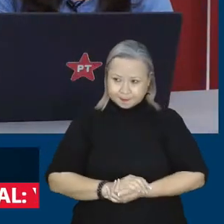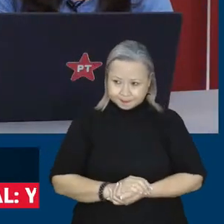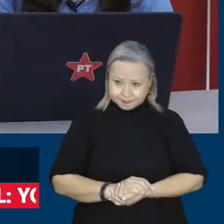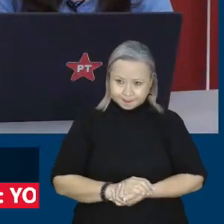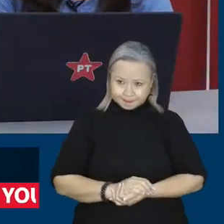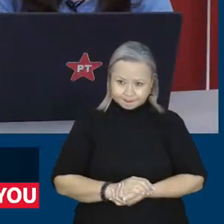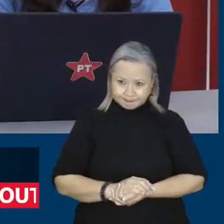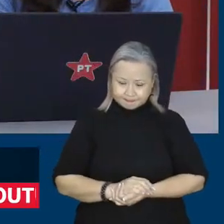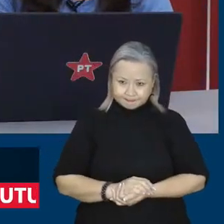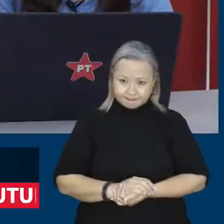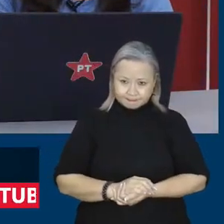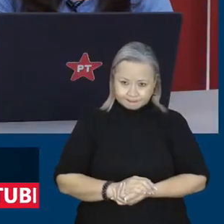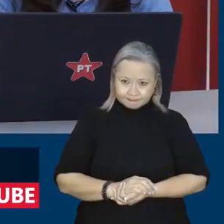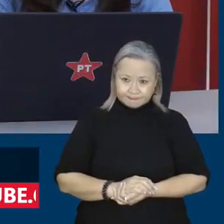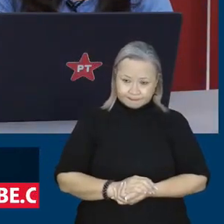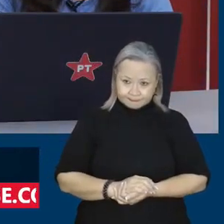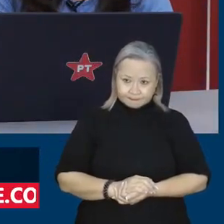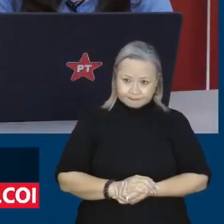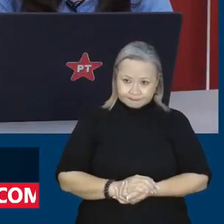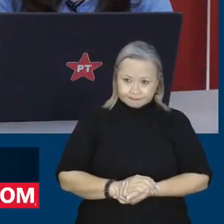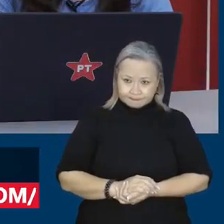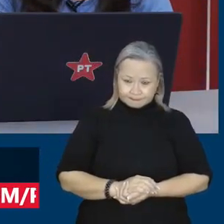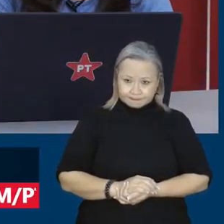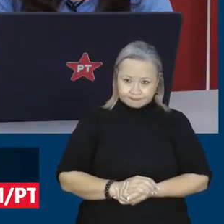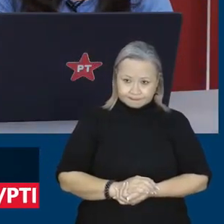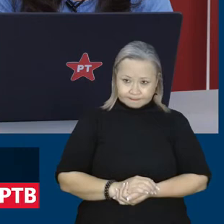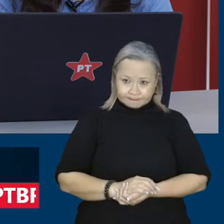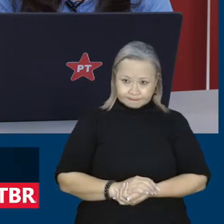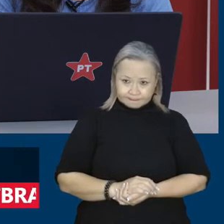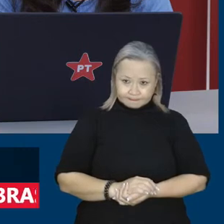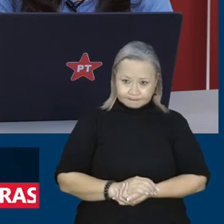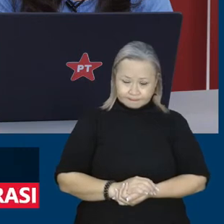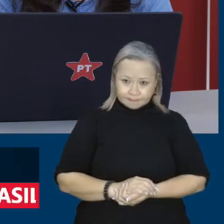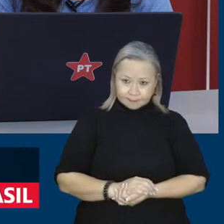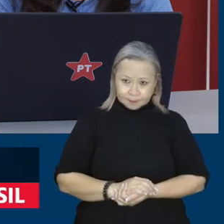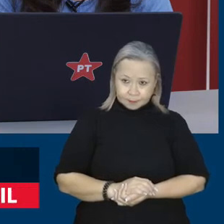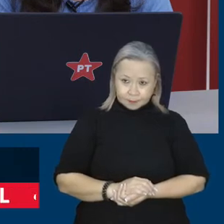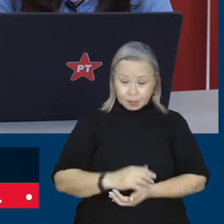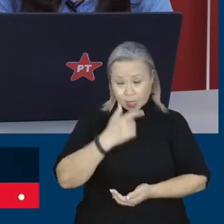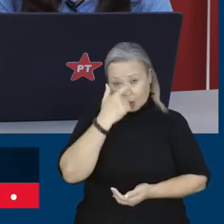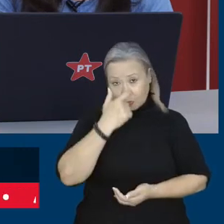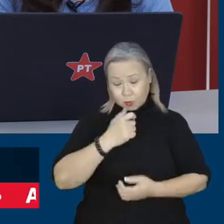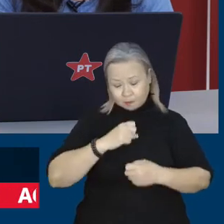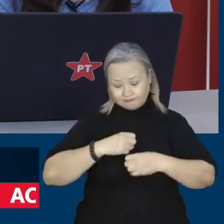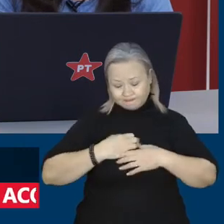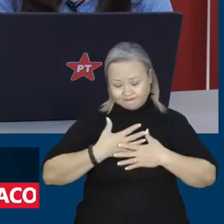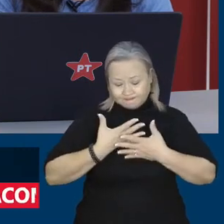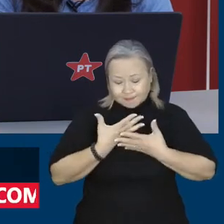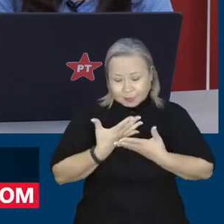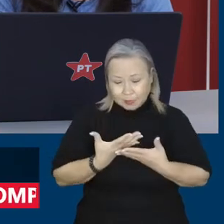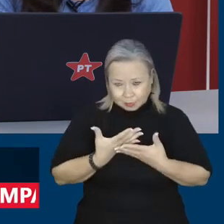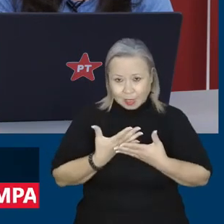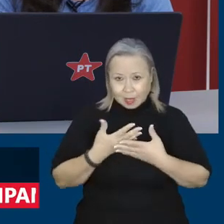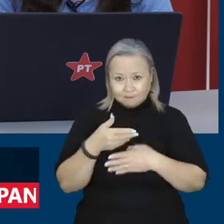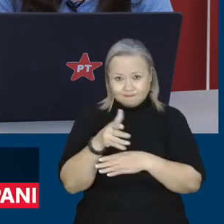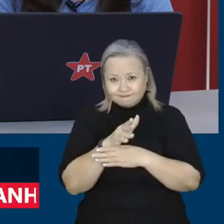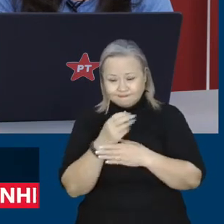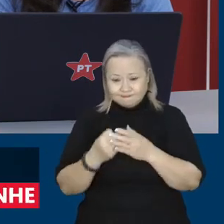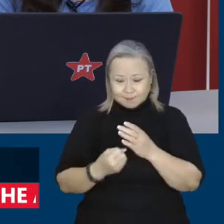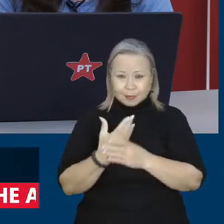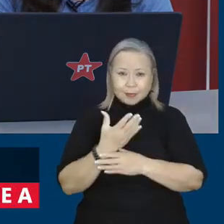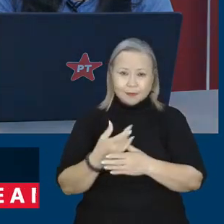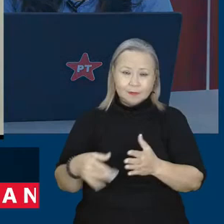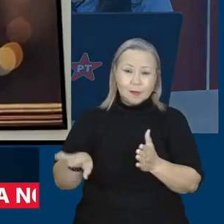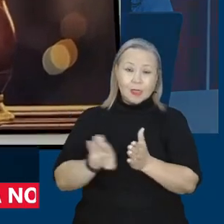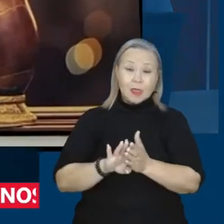você sabe eu sou apaixonado por essa causa desde que cheguei no Congresso